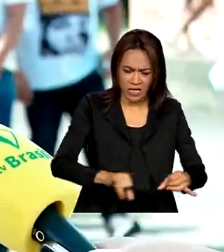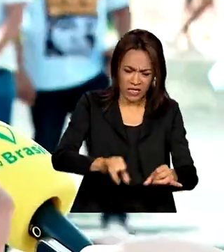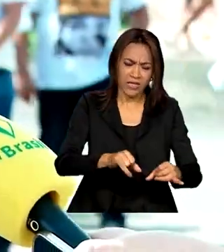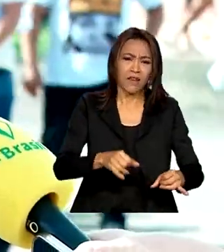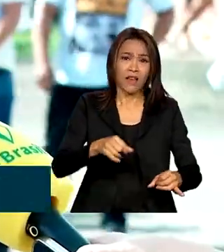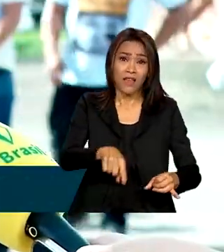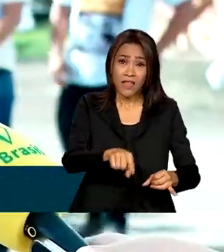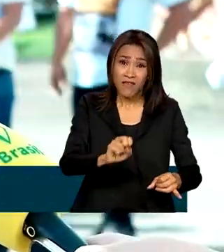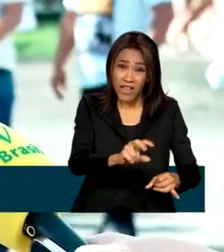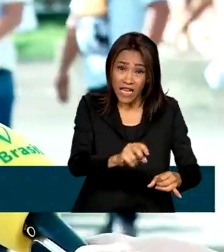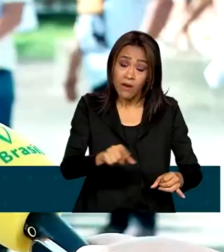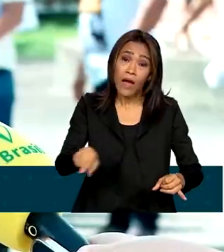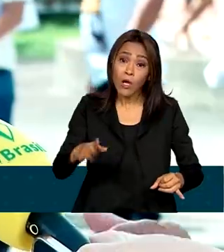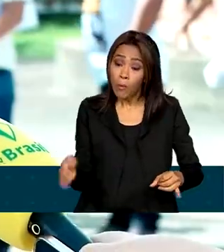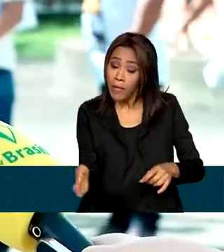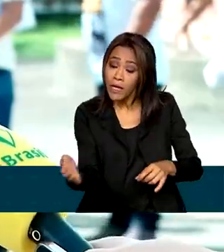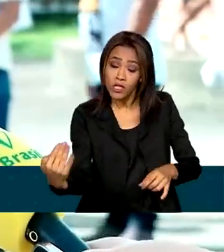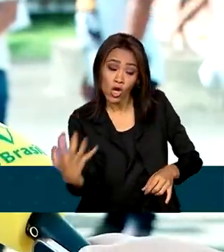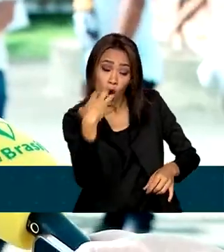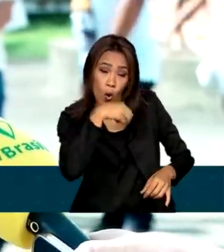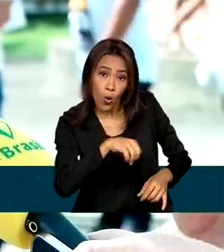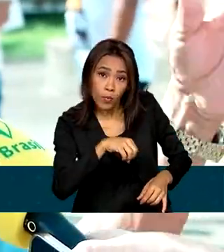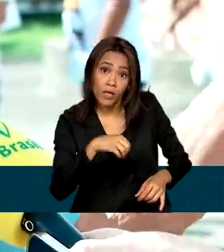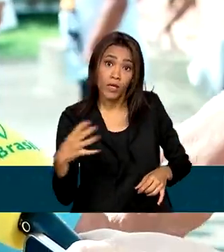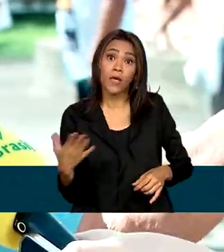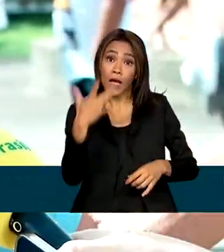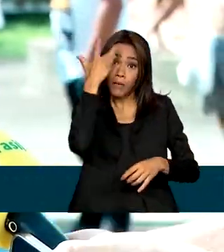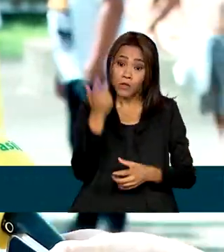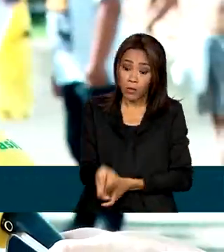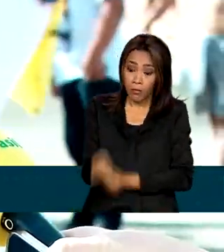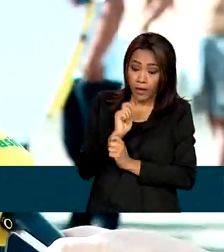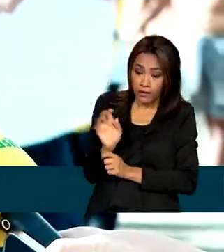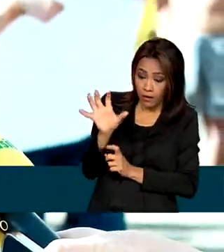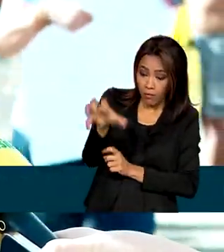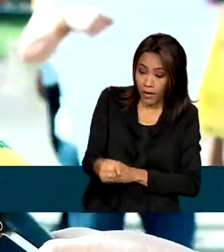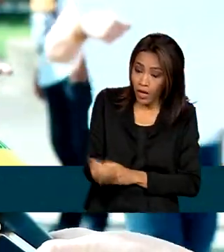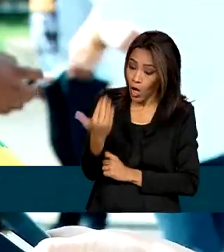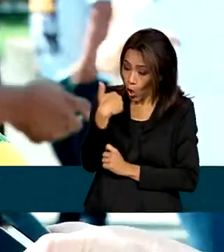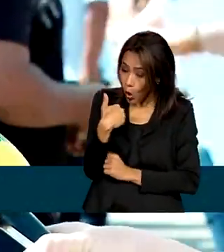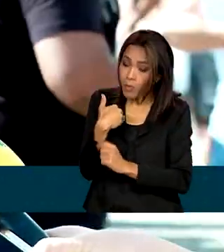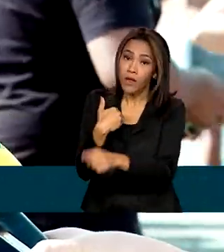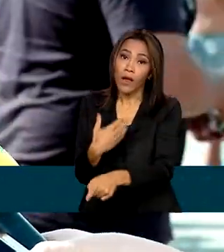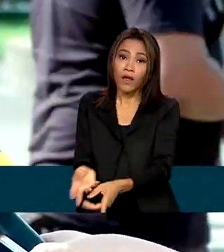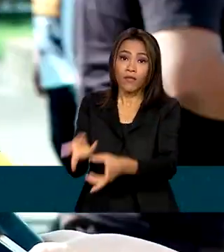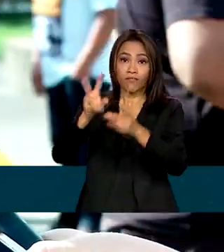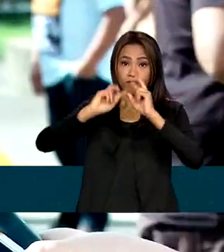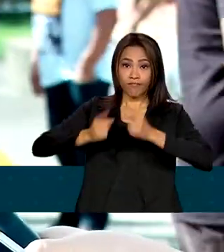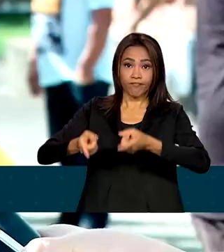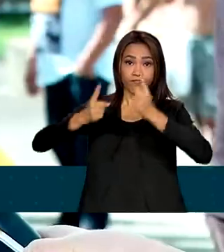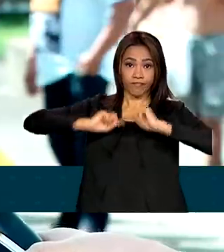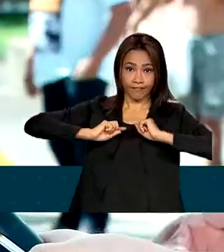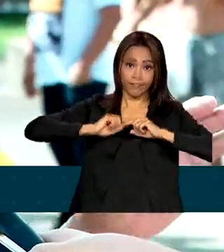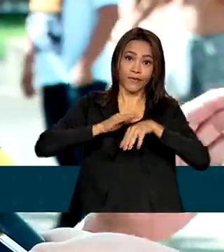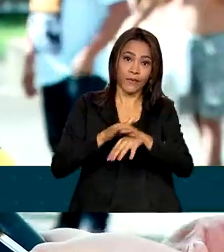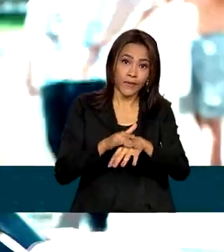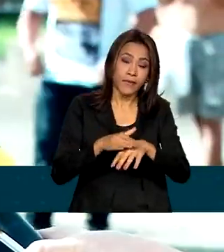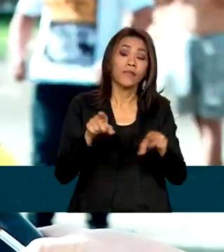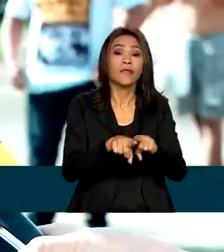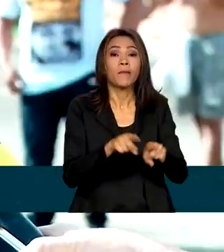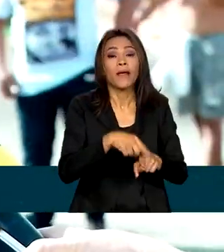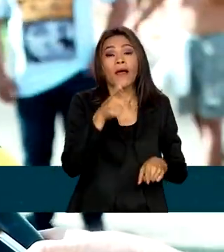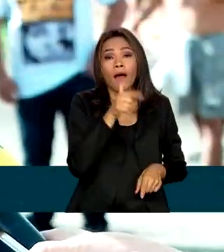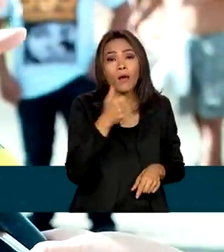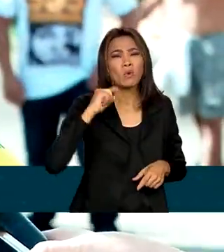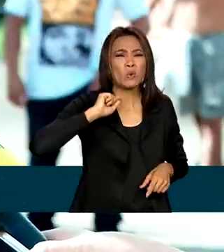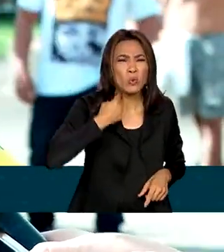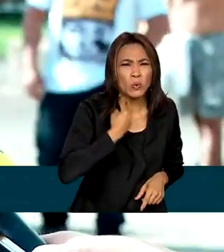a pessoa come peixe, a pessoa fica doente. O que está acontecendo é Yanomami, né? E água também, né? Água suja não pode, né?